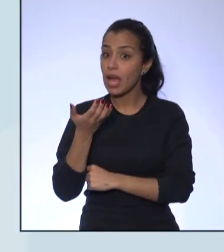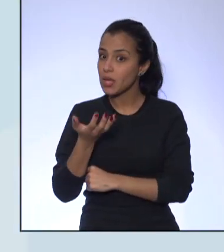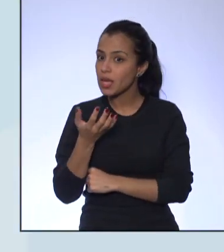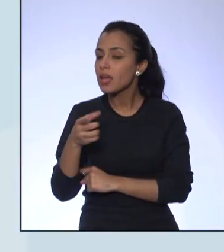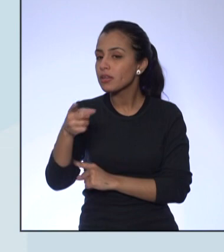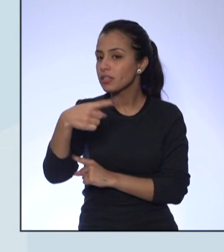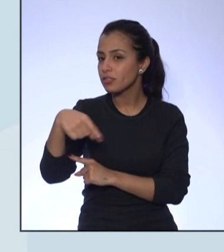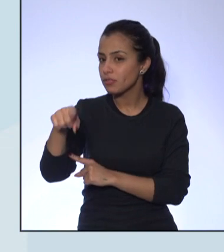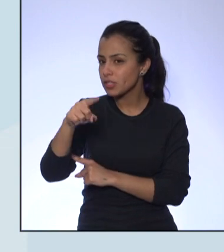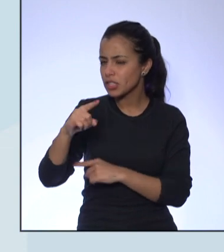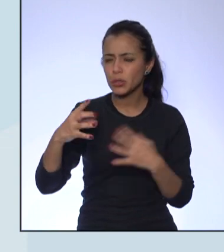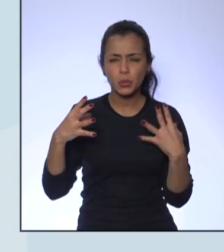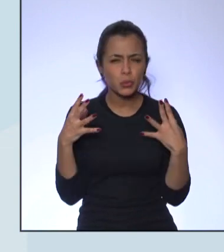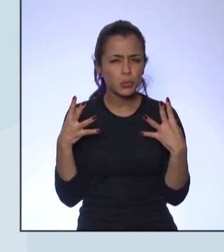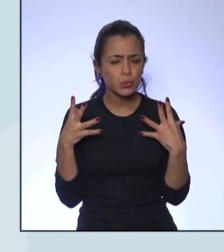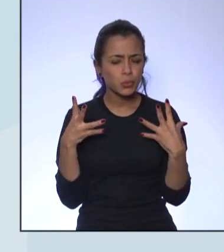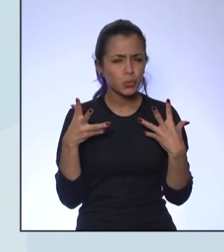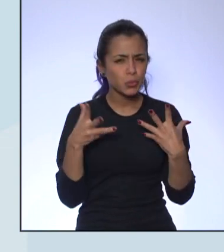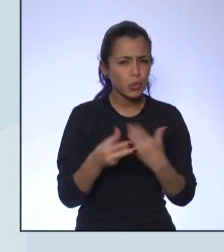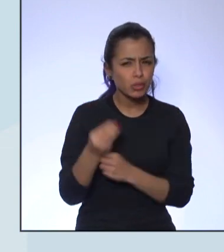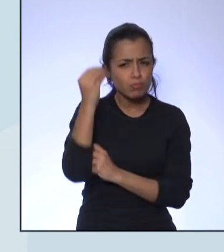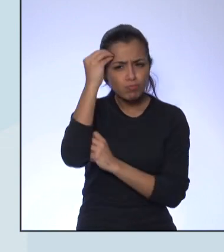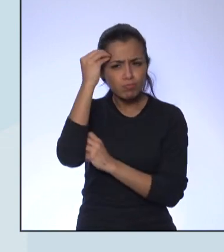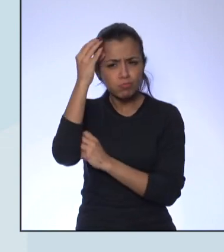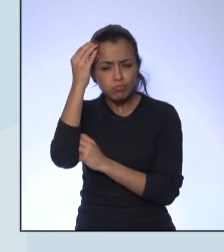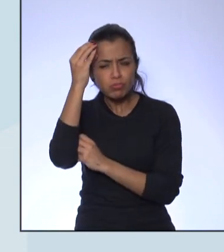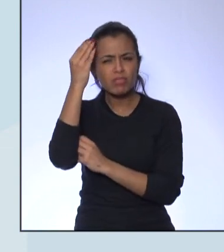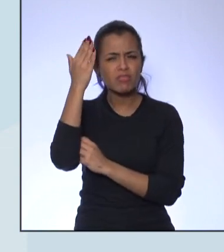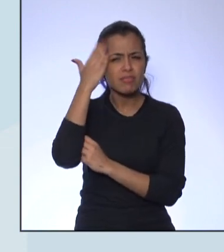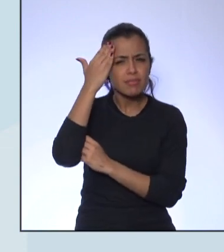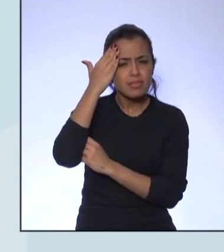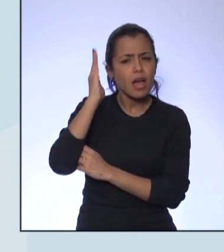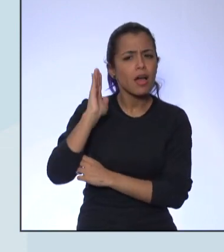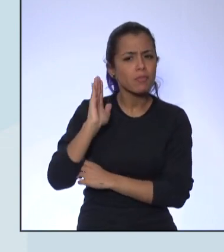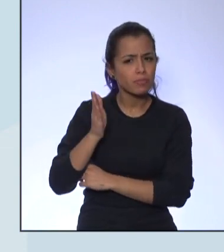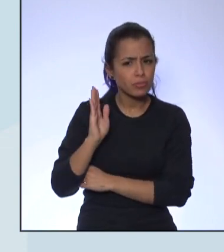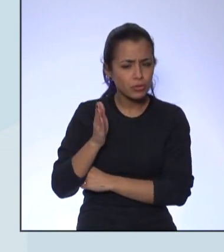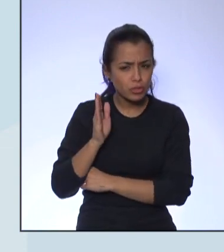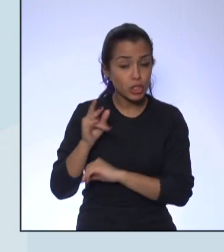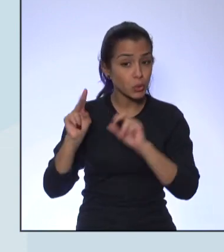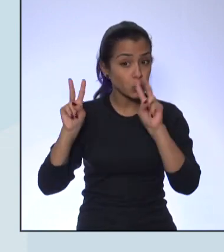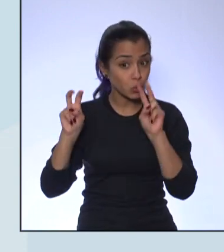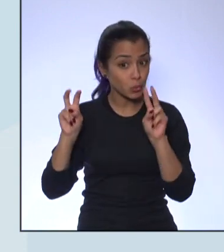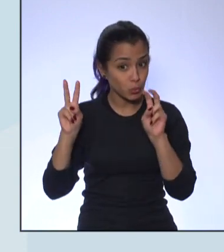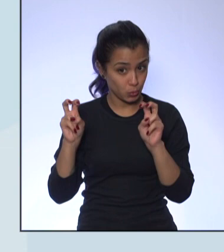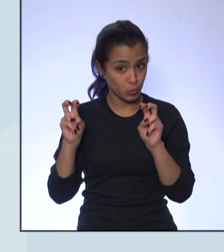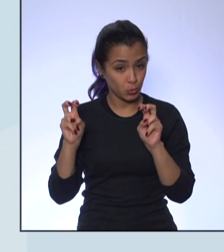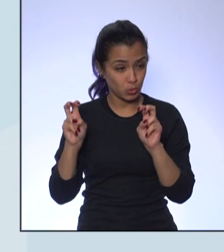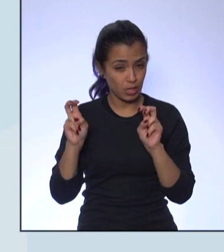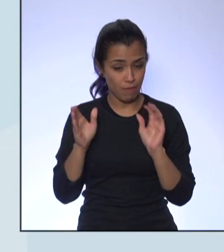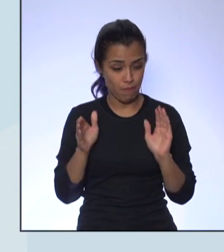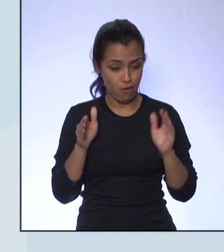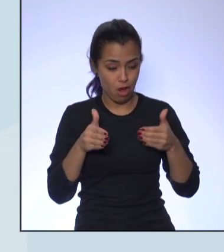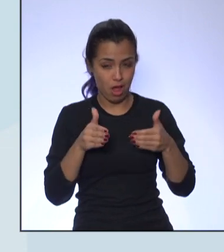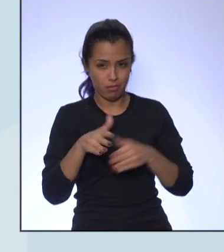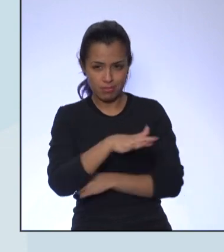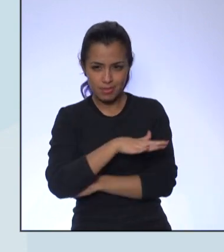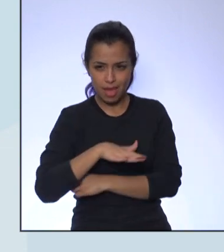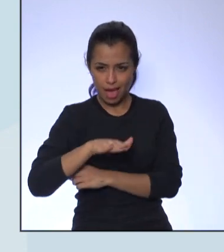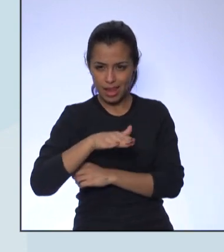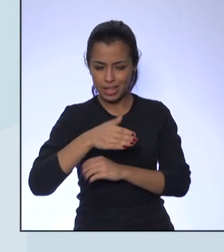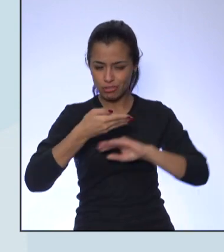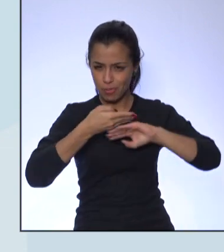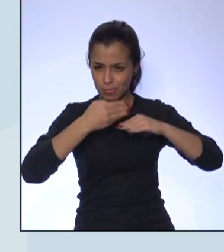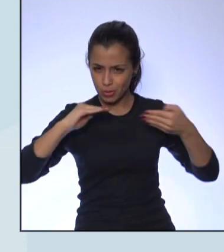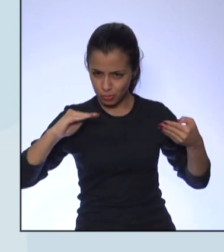fato, todos os conhecimentos que vocês já têm. E aí, tentem rebuscar um pouquinho mais. Vamos mais para a área biológica. Afinal de contas,